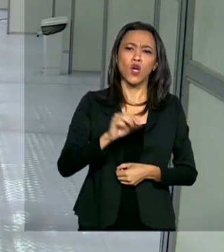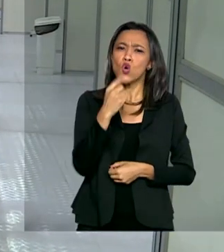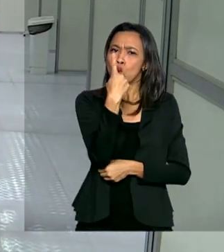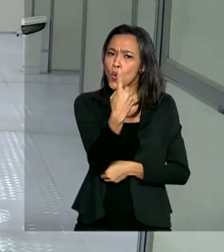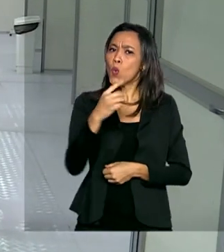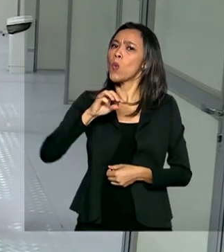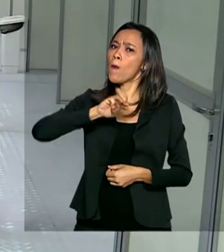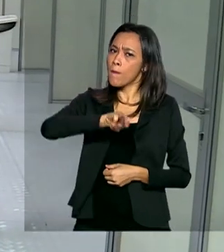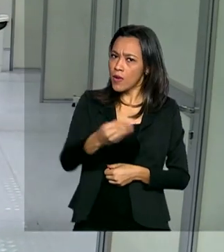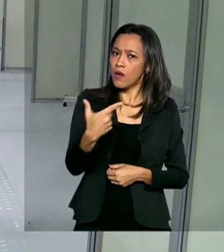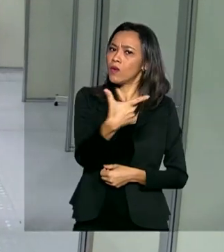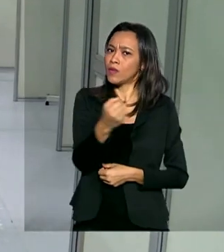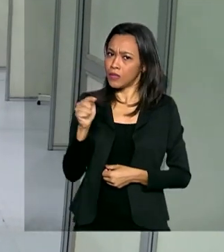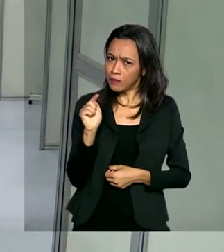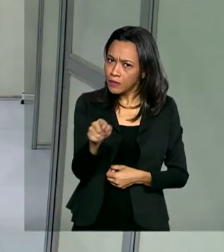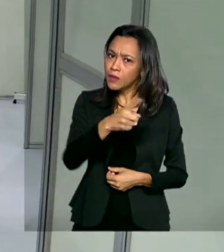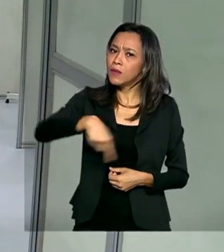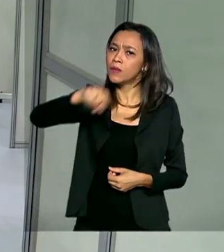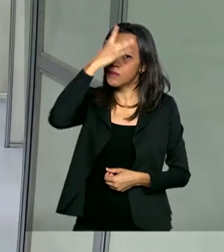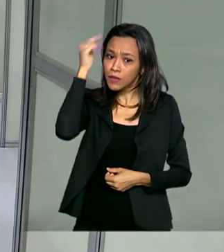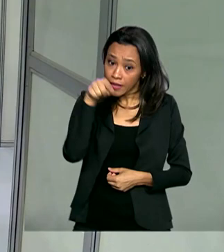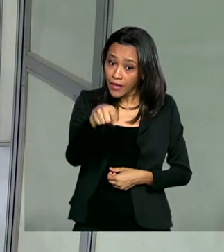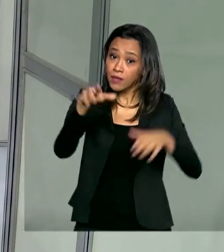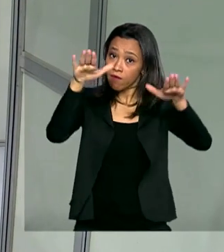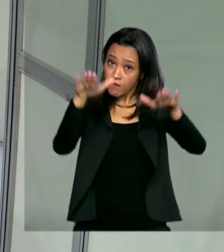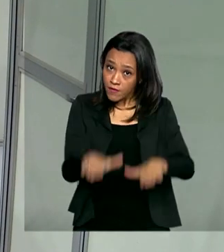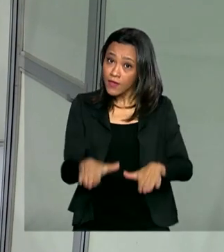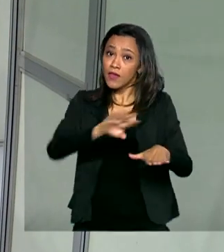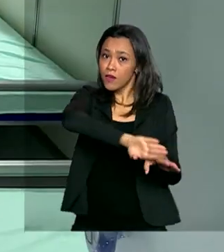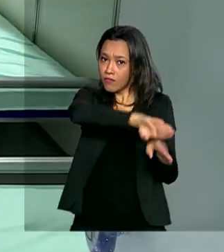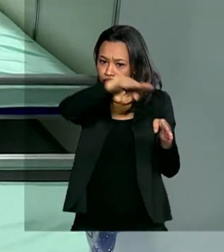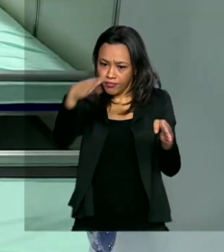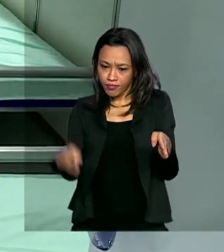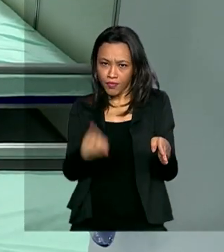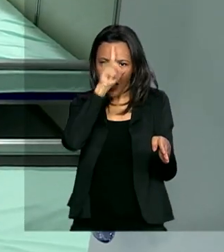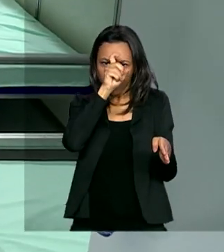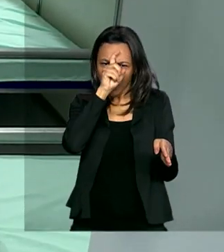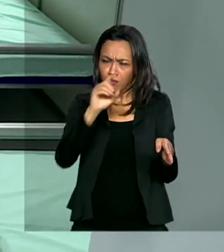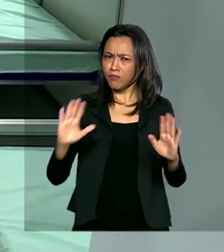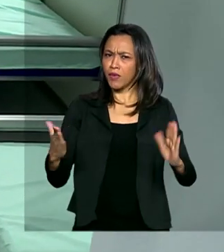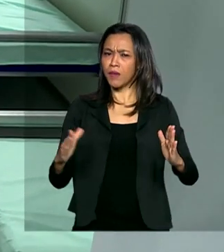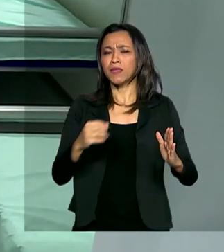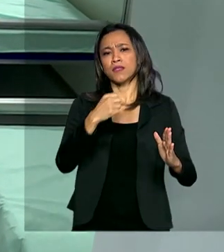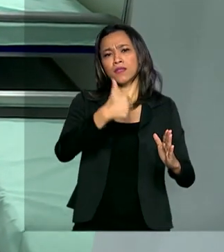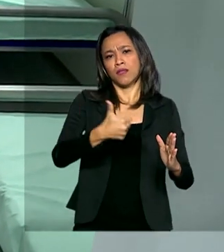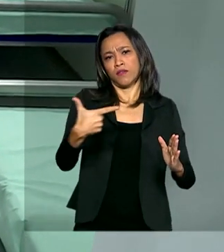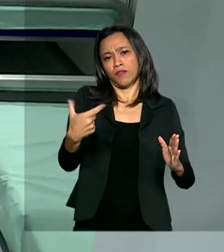pessoas. E a previsão é que a estrutura permaneça montada por pelo menos 120 dias. previsão a estrutura permanece.